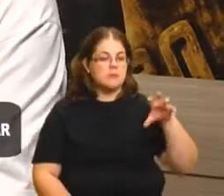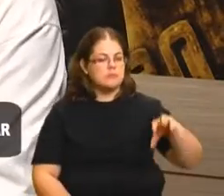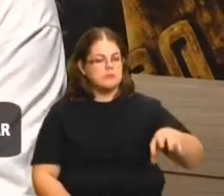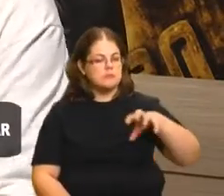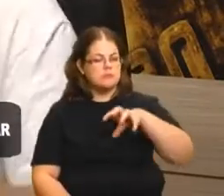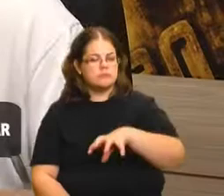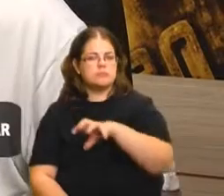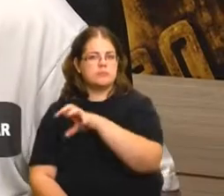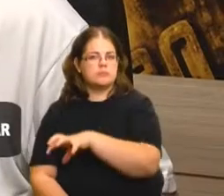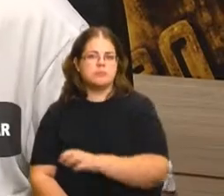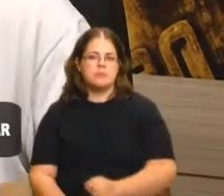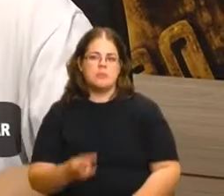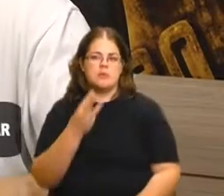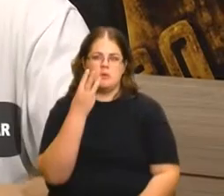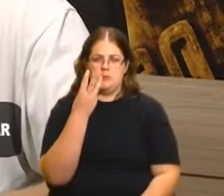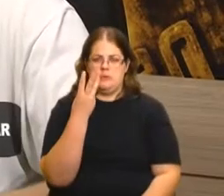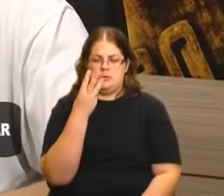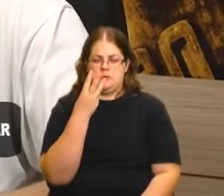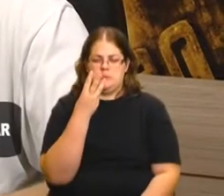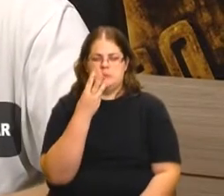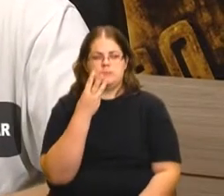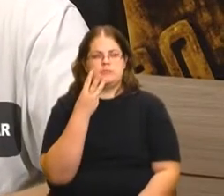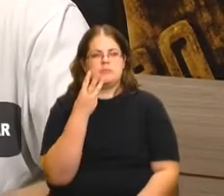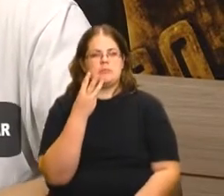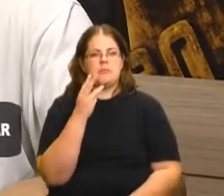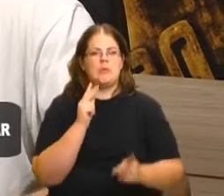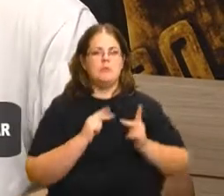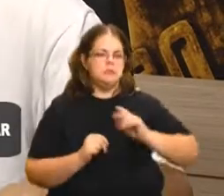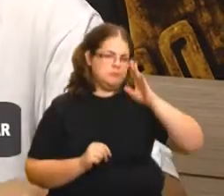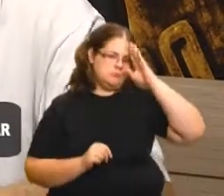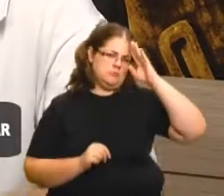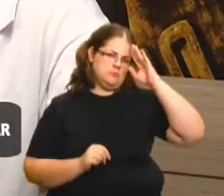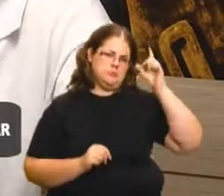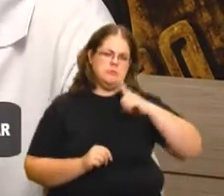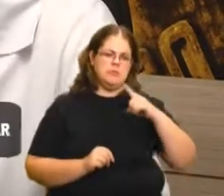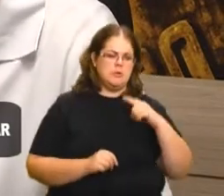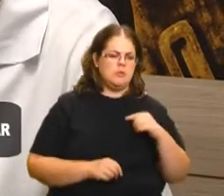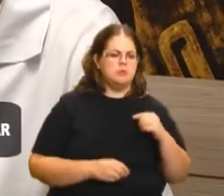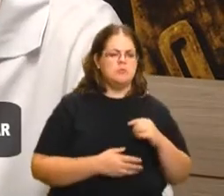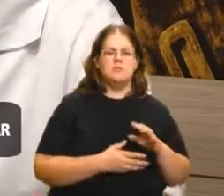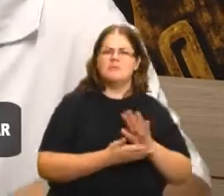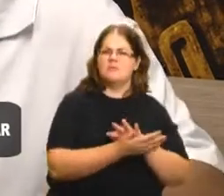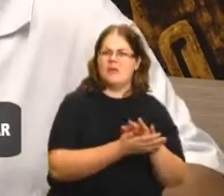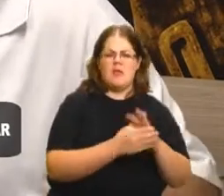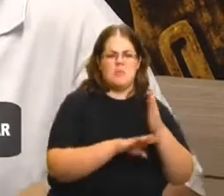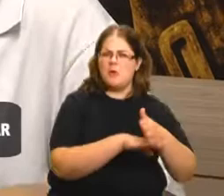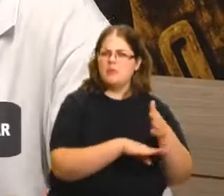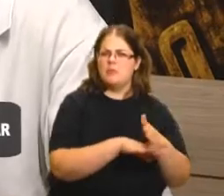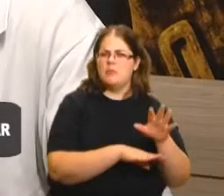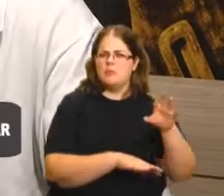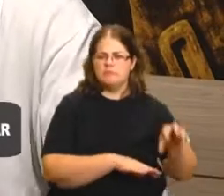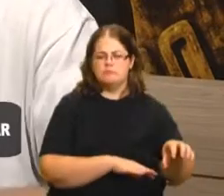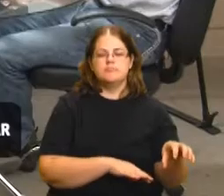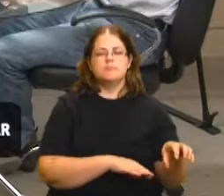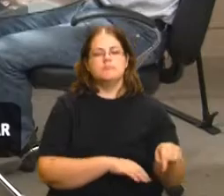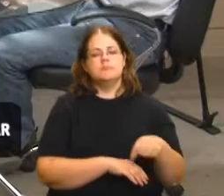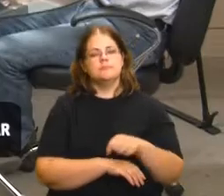3 tendências. Há alguns militares que tinham tido uma posição legalista, que não tinham se envolvido no